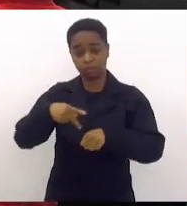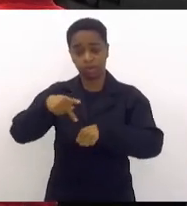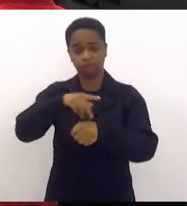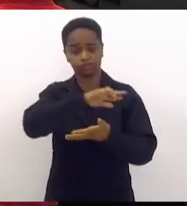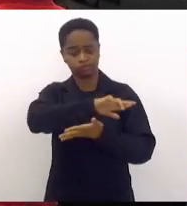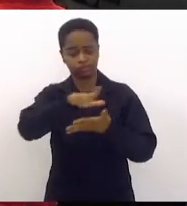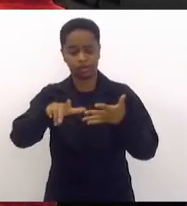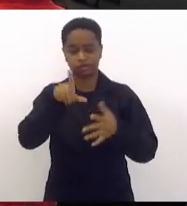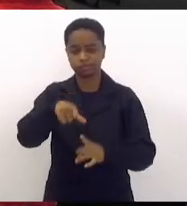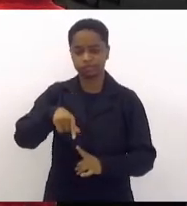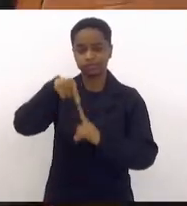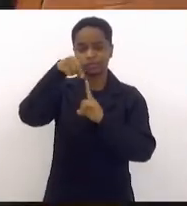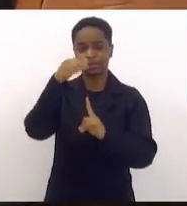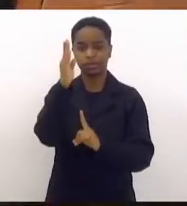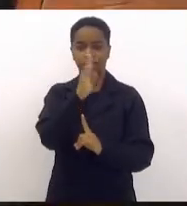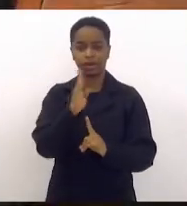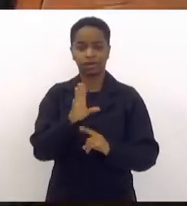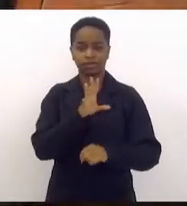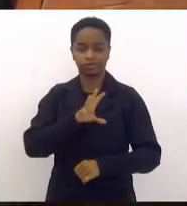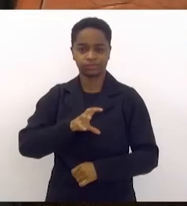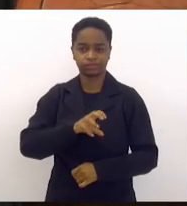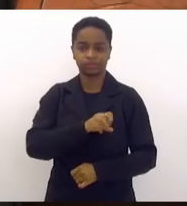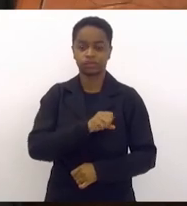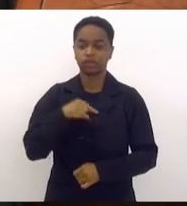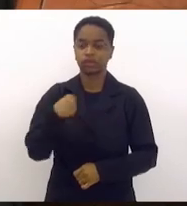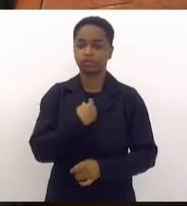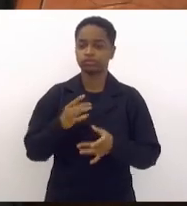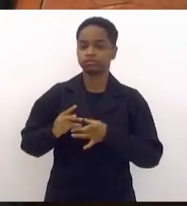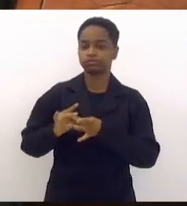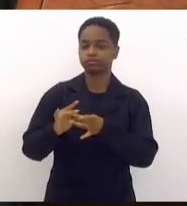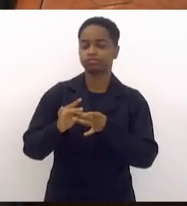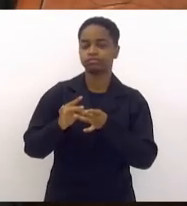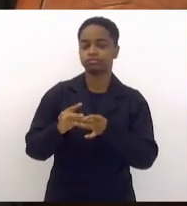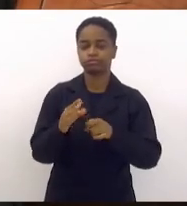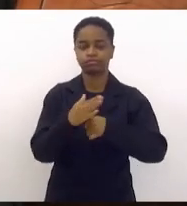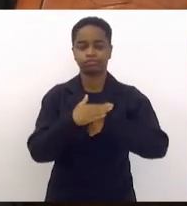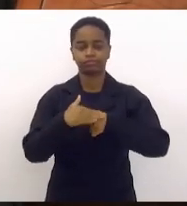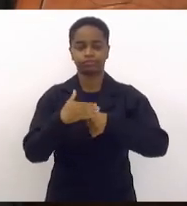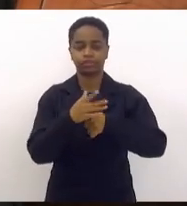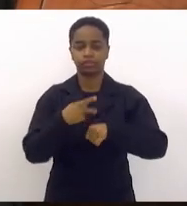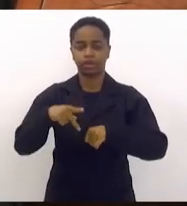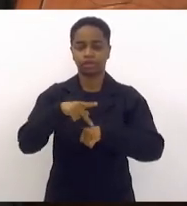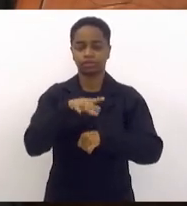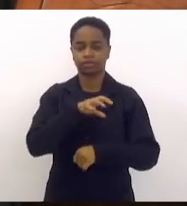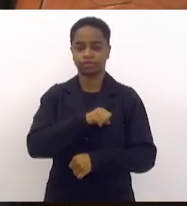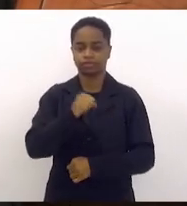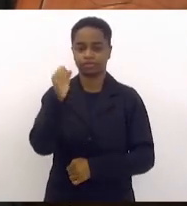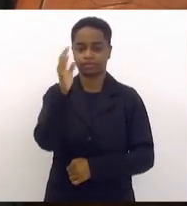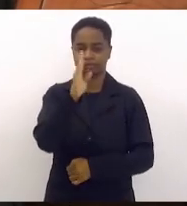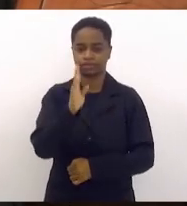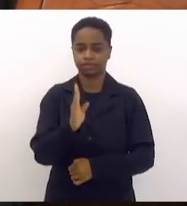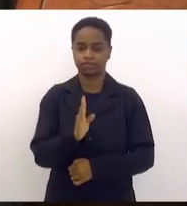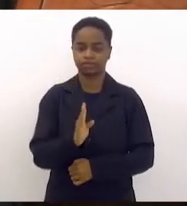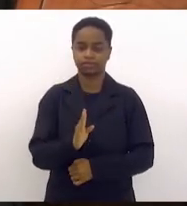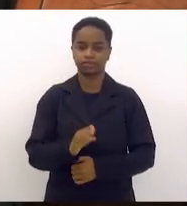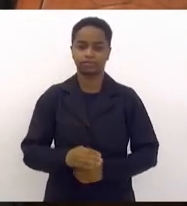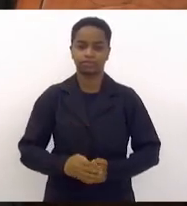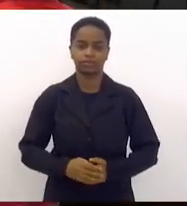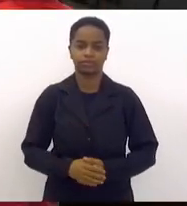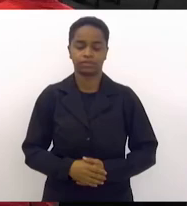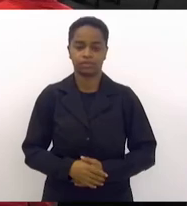est do Brasil a pátria amada dos filhos desses sobreas Gentil Patria Amada